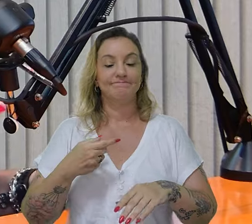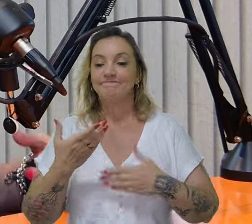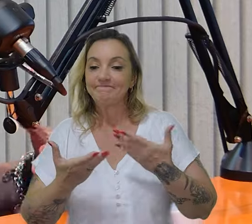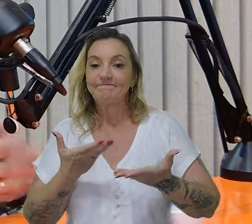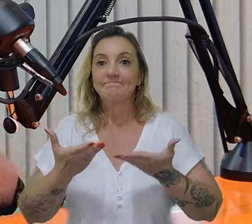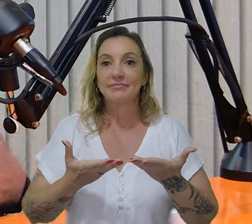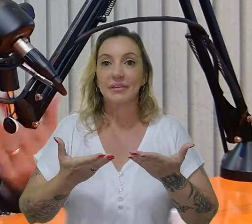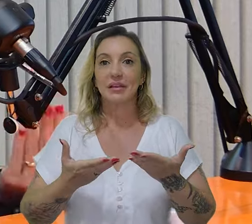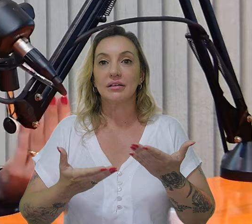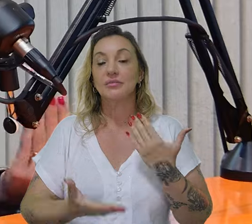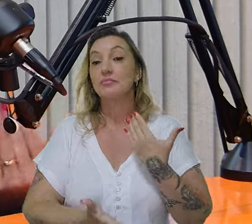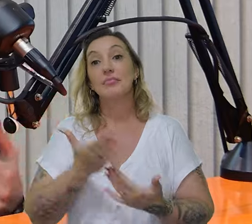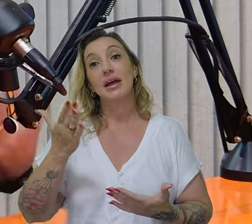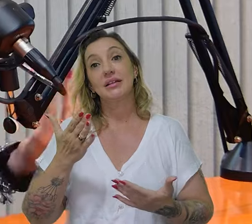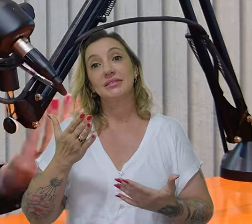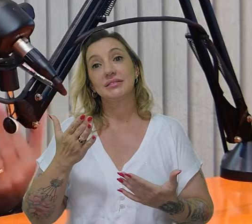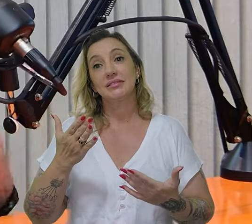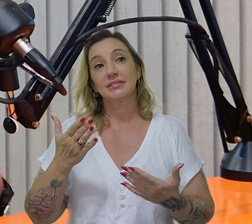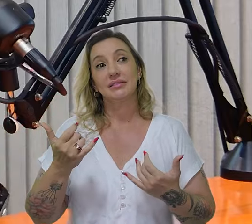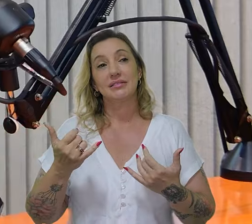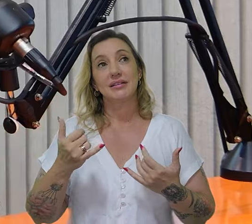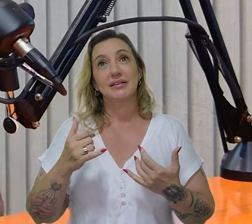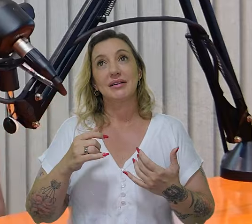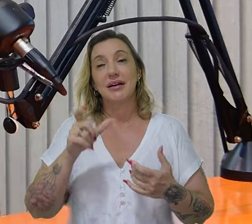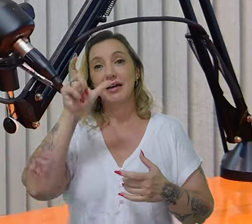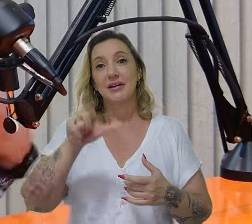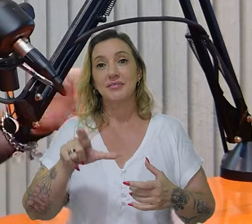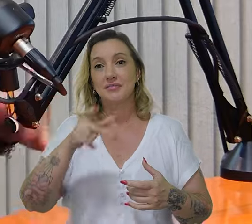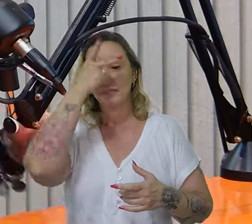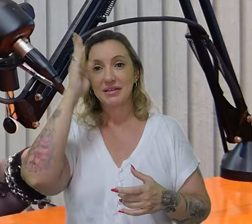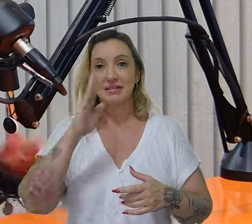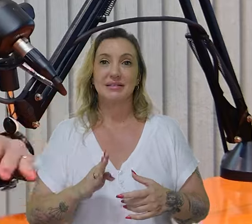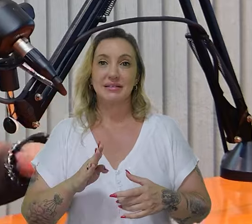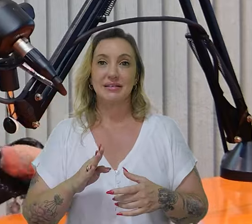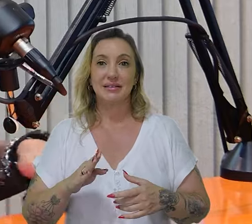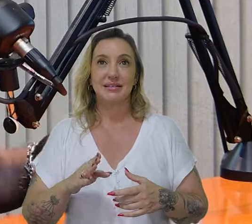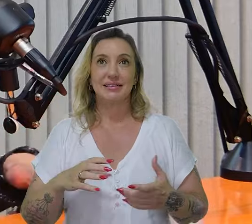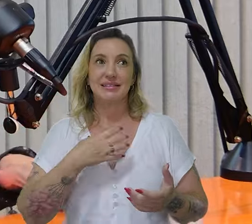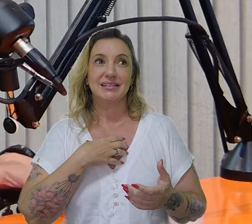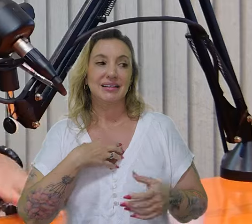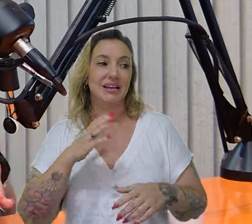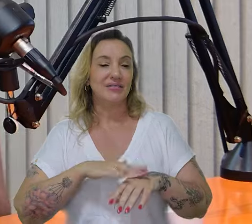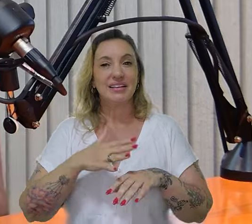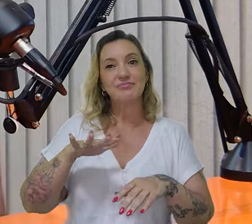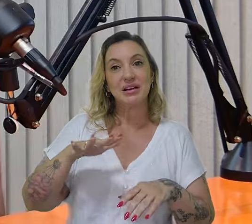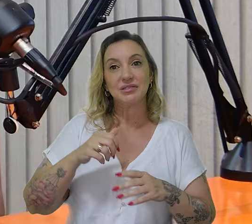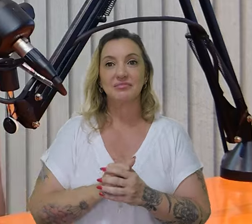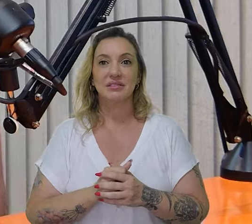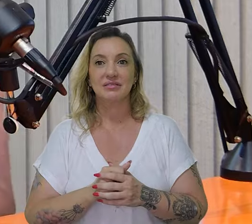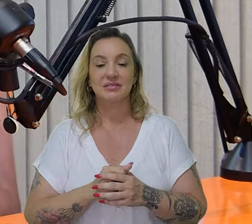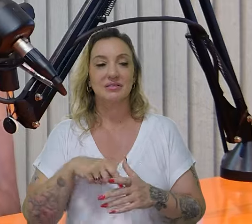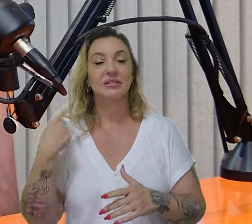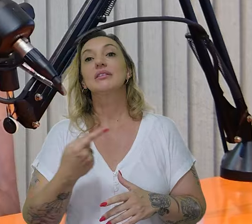tudo e aí a gente acaba passando essa imagem que a imagem que o brasileiro tem né que que a imagem do vamos fazer mais ou menos eu escuto assim a